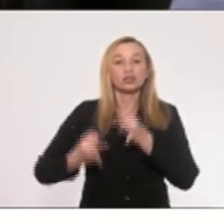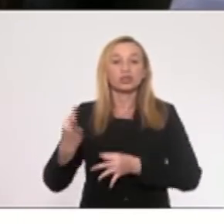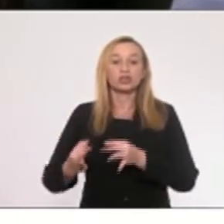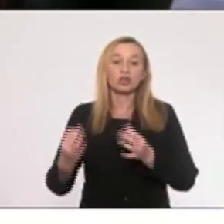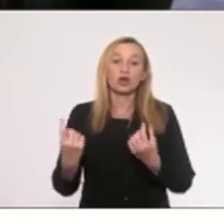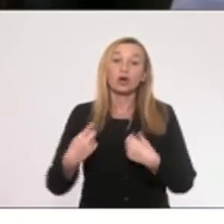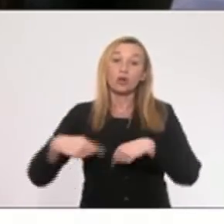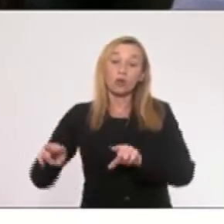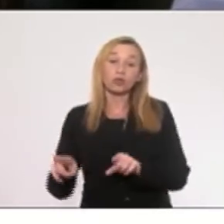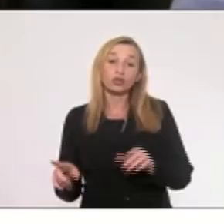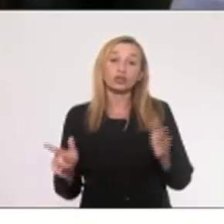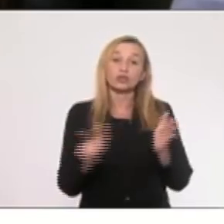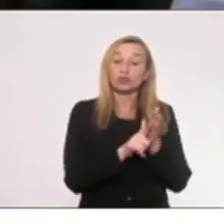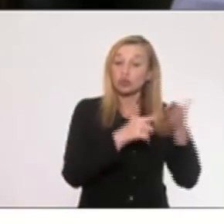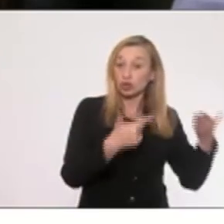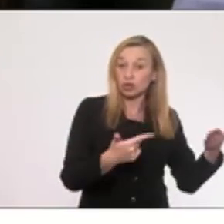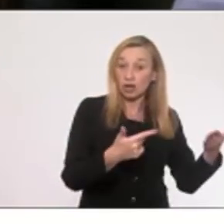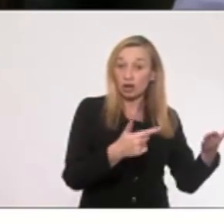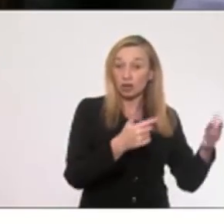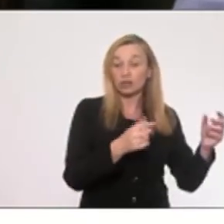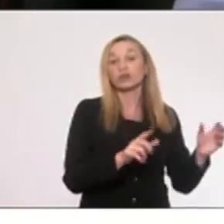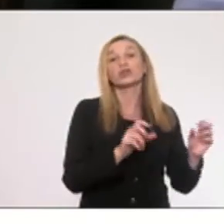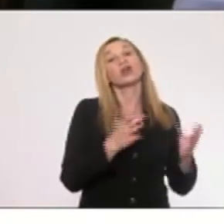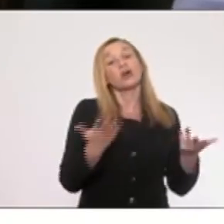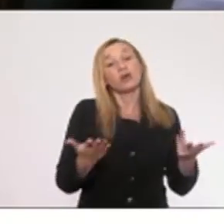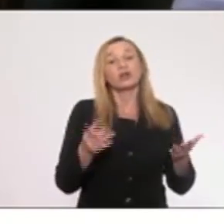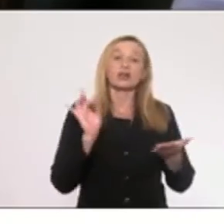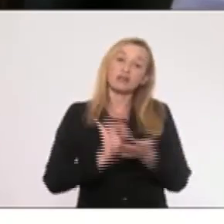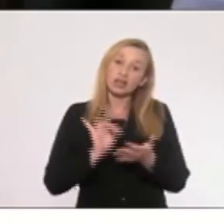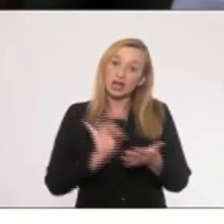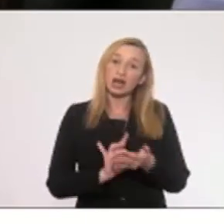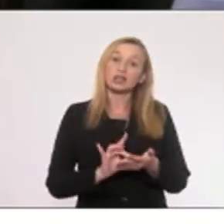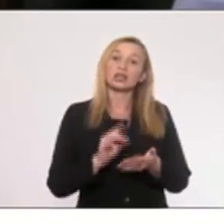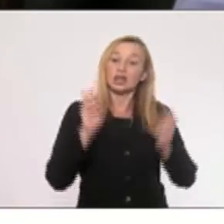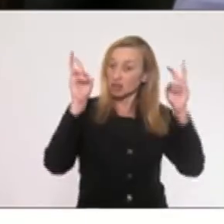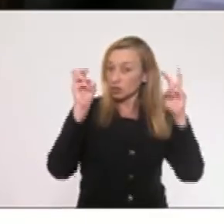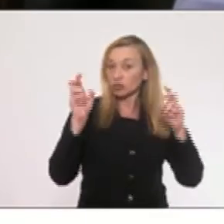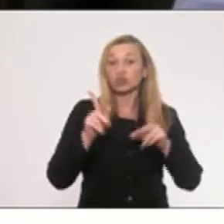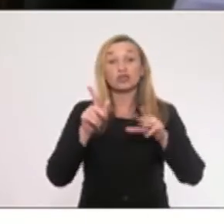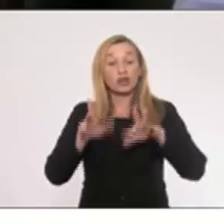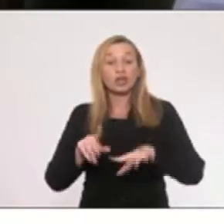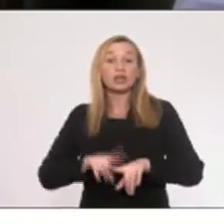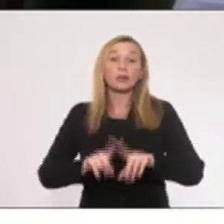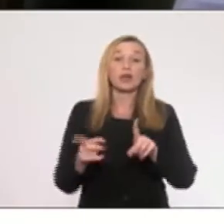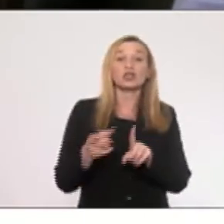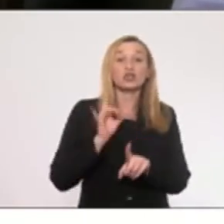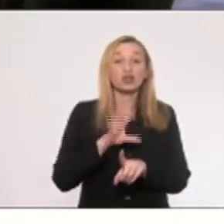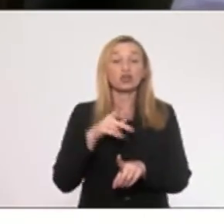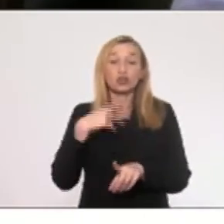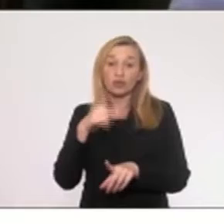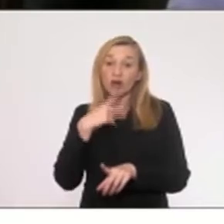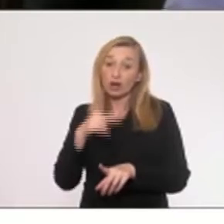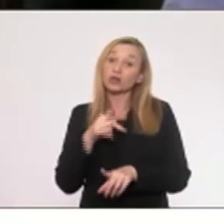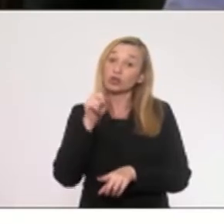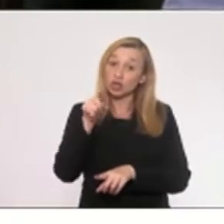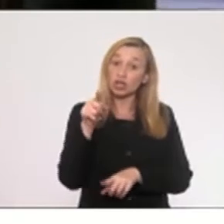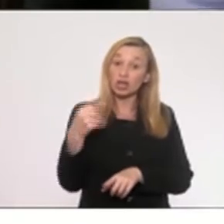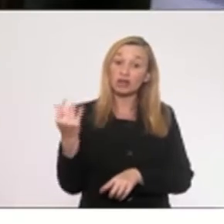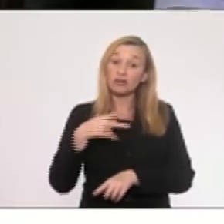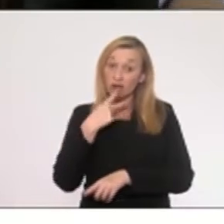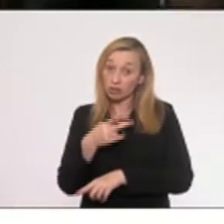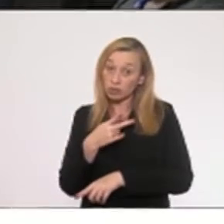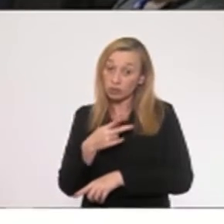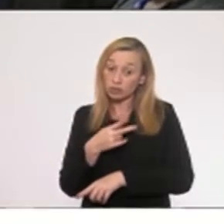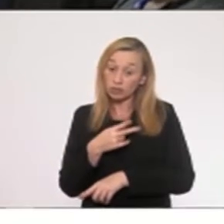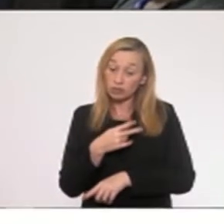verdade, são assuntos diferentes. Eu só estou me referindo ao que o senhor falou. Mas que se o acredor verdade. não estava escrito dívida ativa,